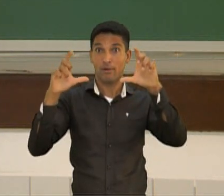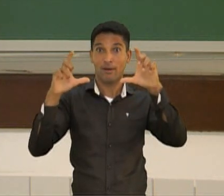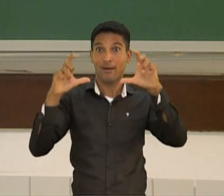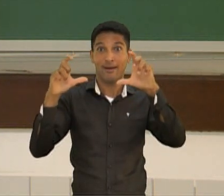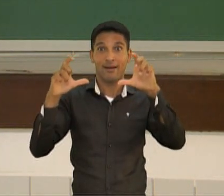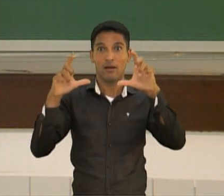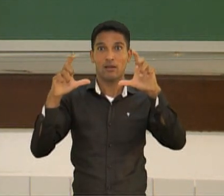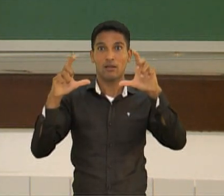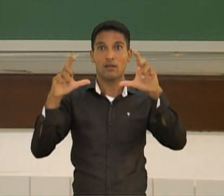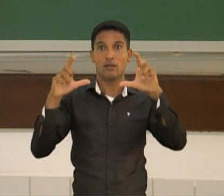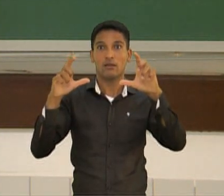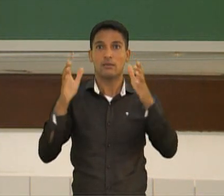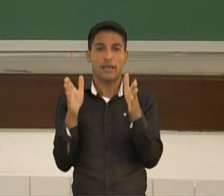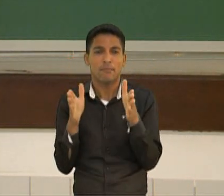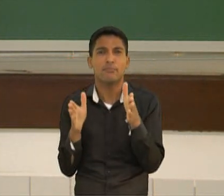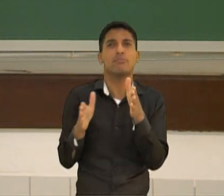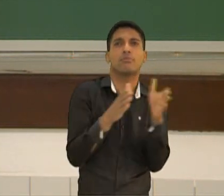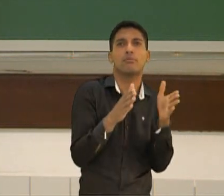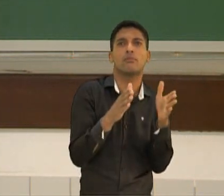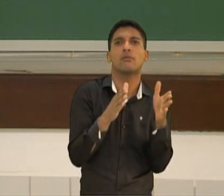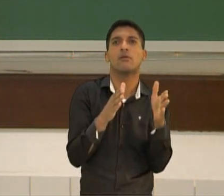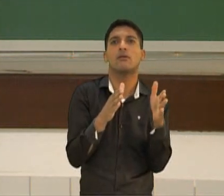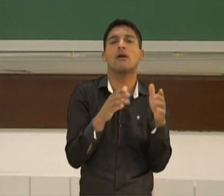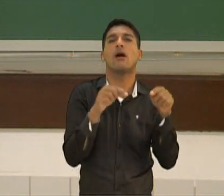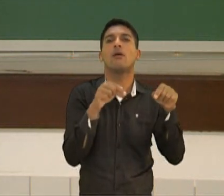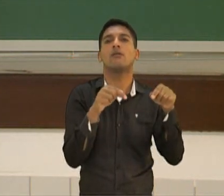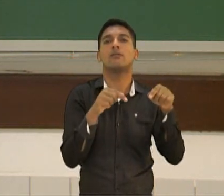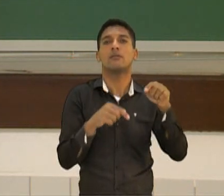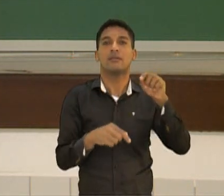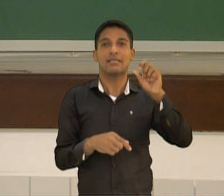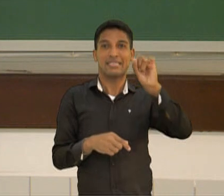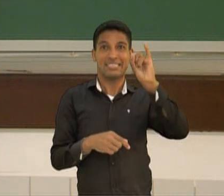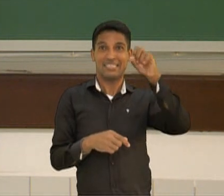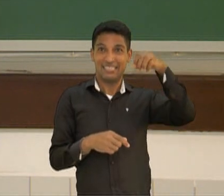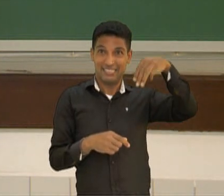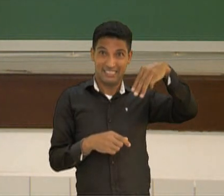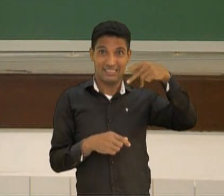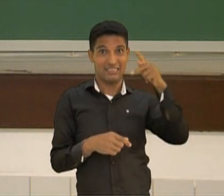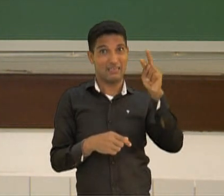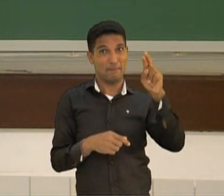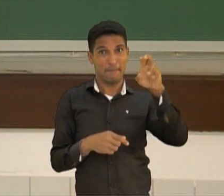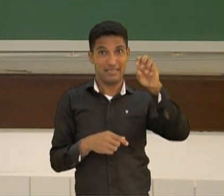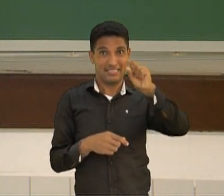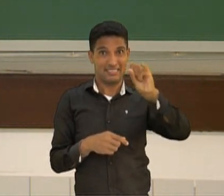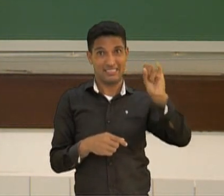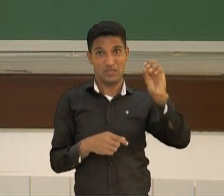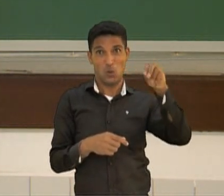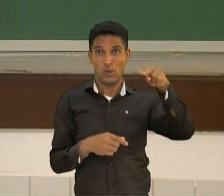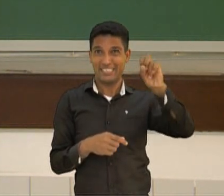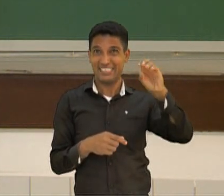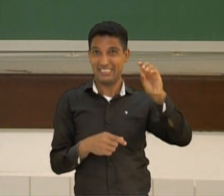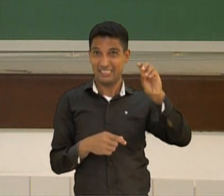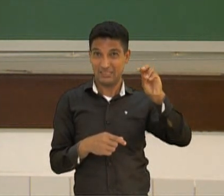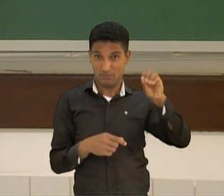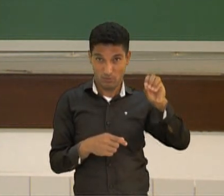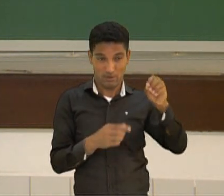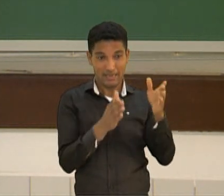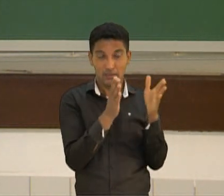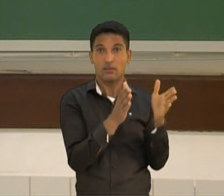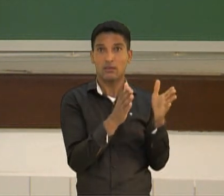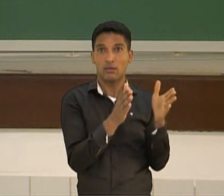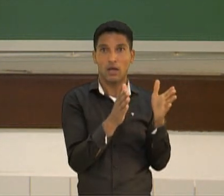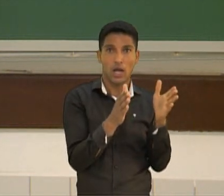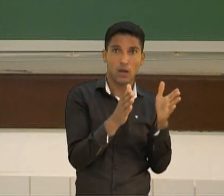Começou lá no impressionismo ainda, antes do expressionismo, e surgiu o quê? Novas possibilidades. Então,